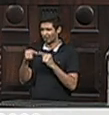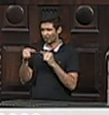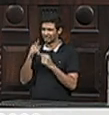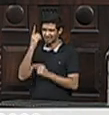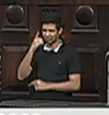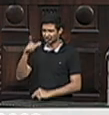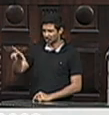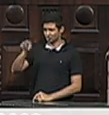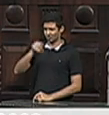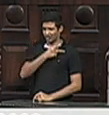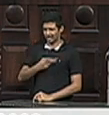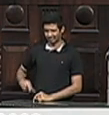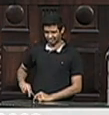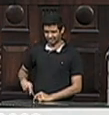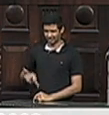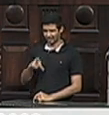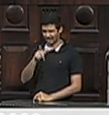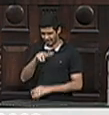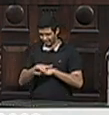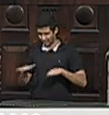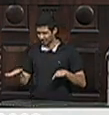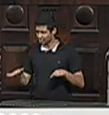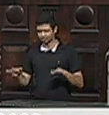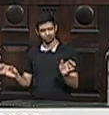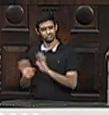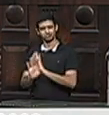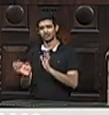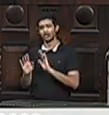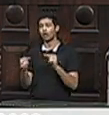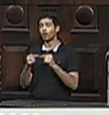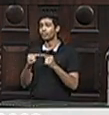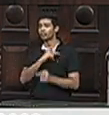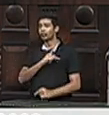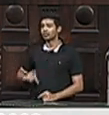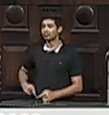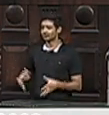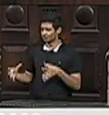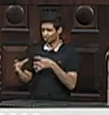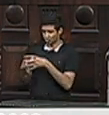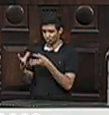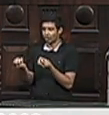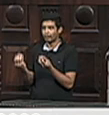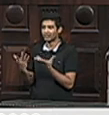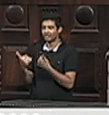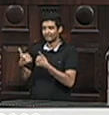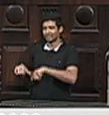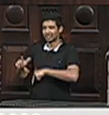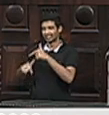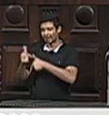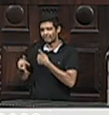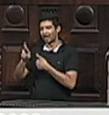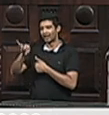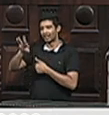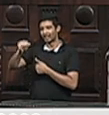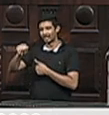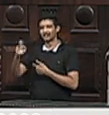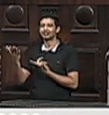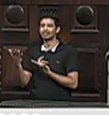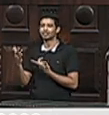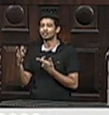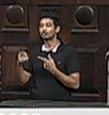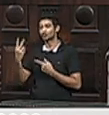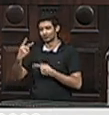fazer parte desse Conselho. Agora, entendo que a representação da LERJ, com o objetivo de valorizar as suas comissões permanentes,